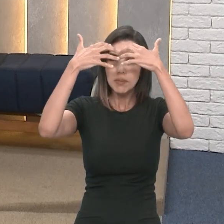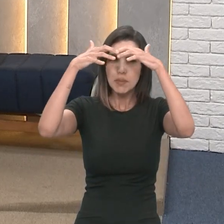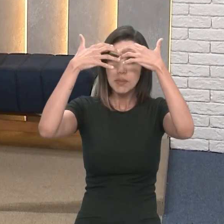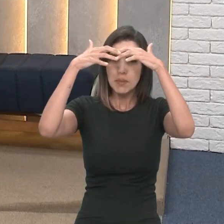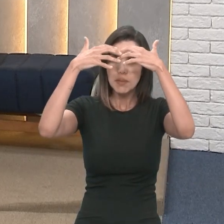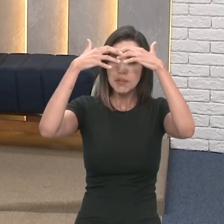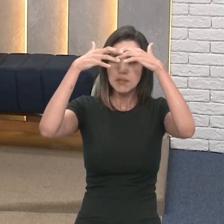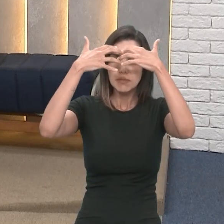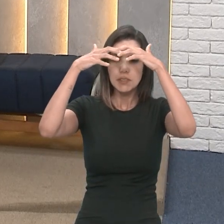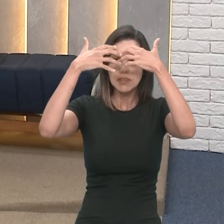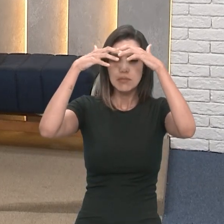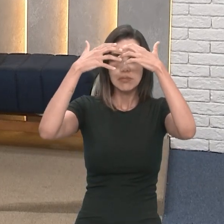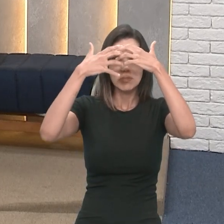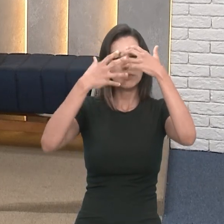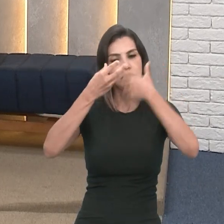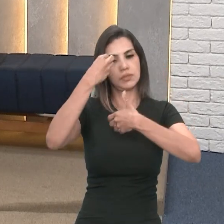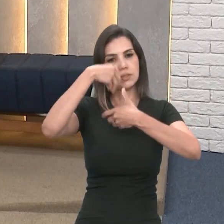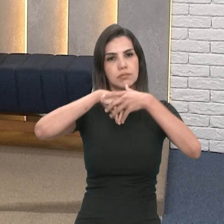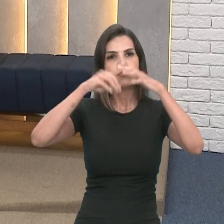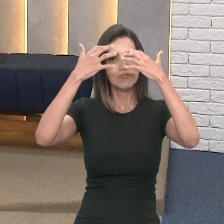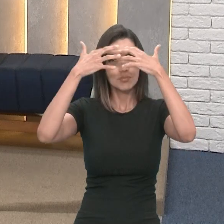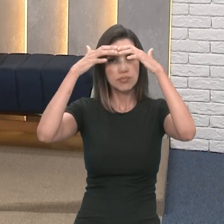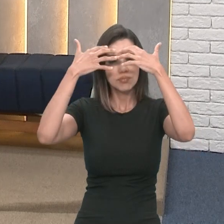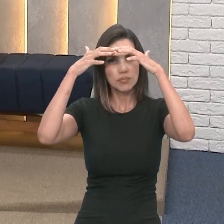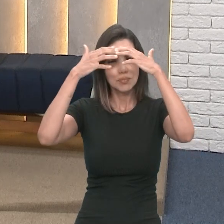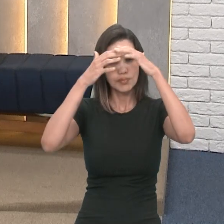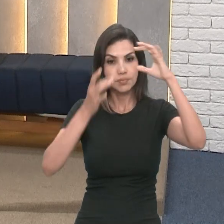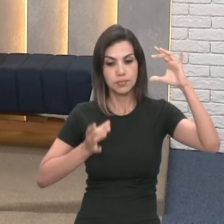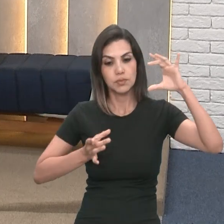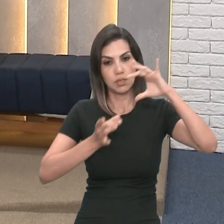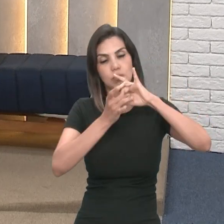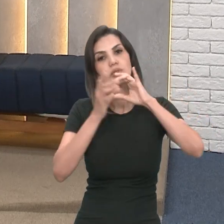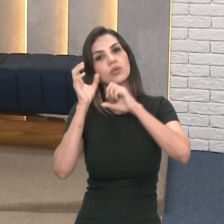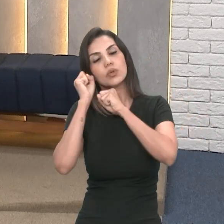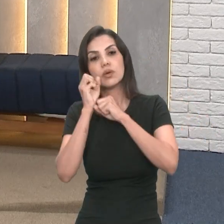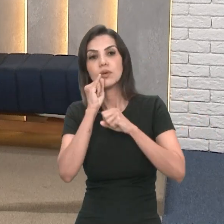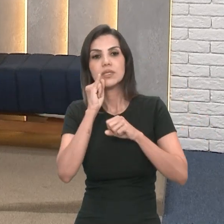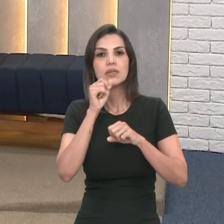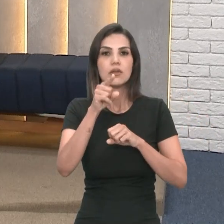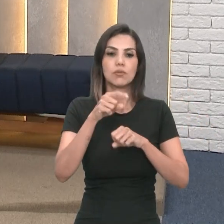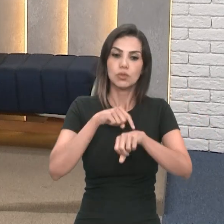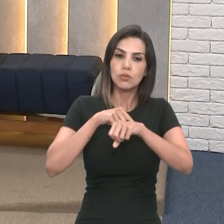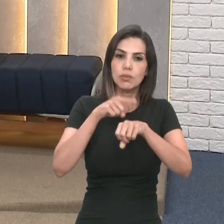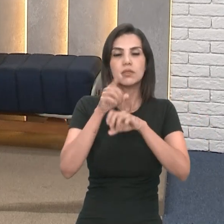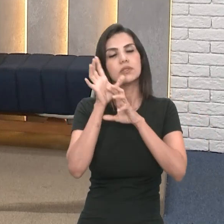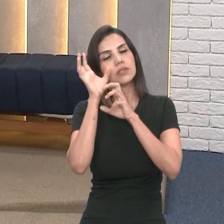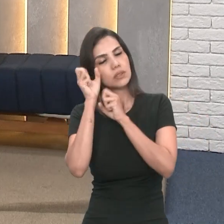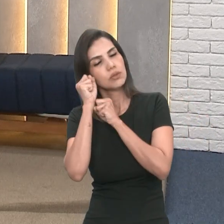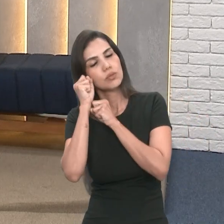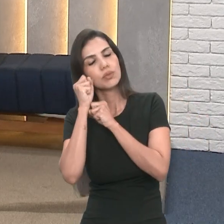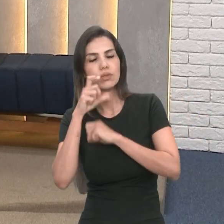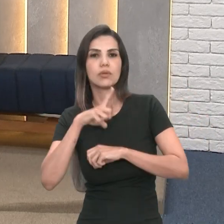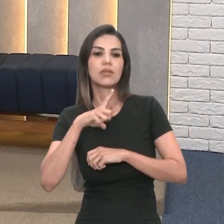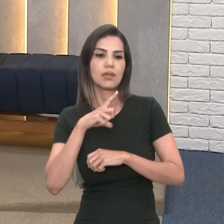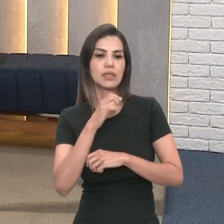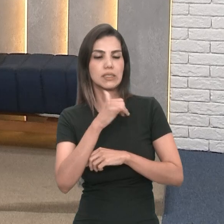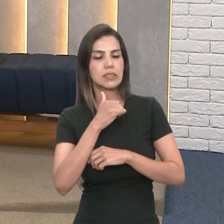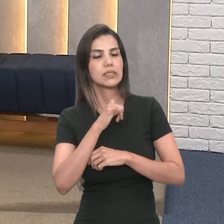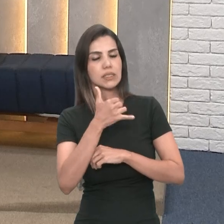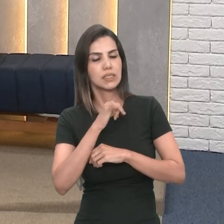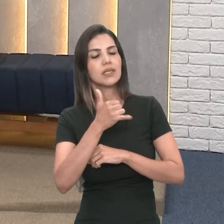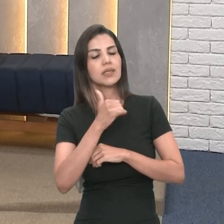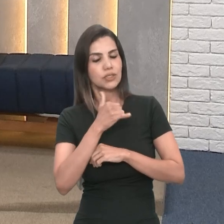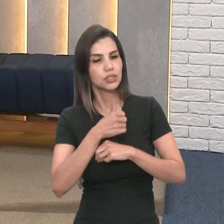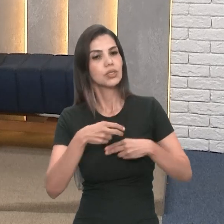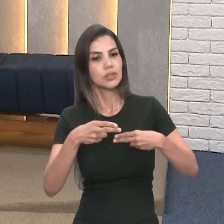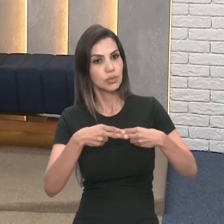intensa, metabolicamente, né, se gasta muita energia durante o sono no sistema nervoso. E existe, né, para a gente, de